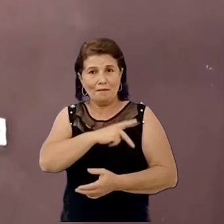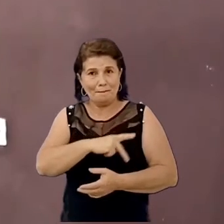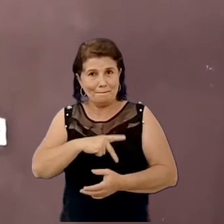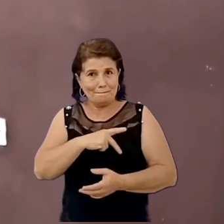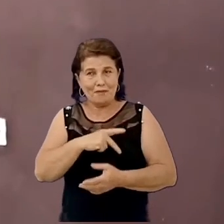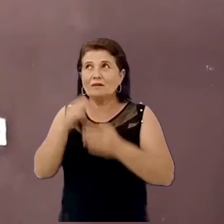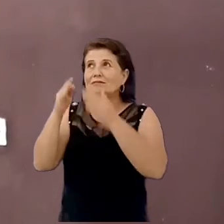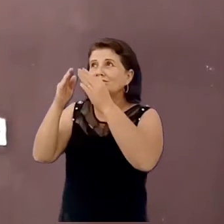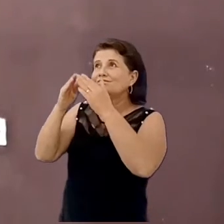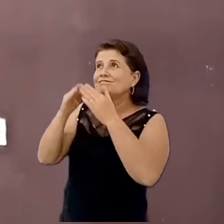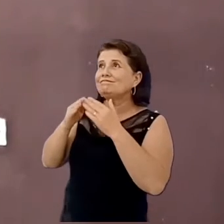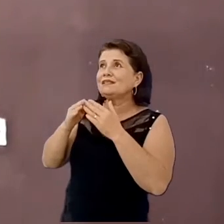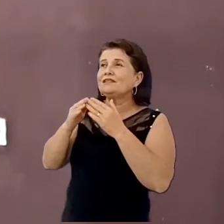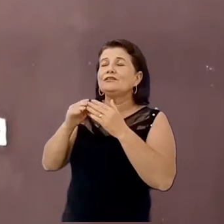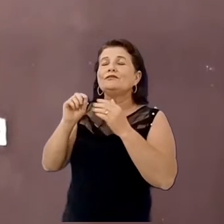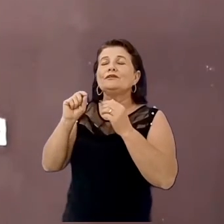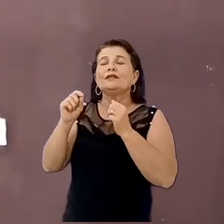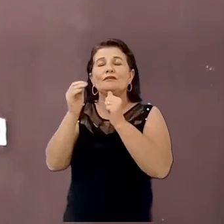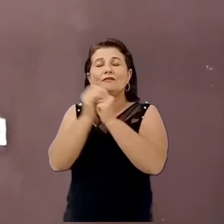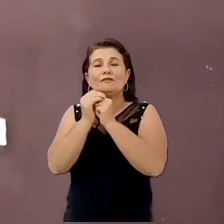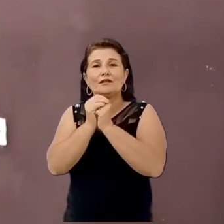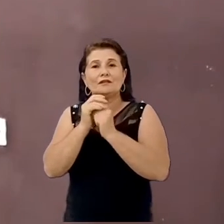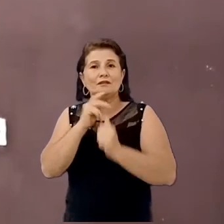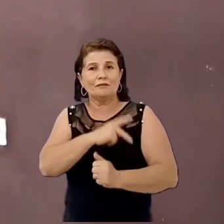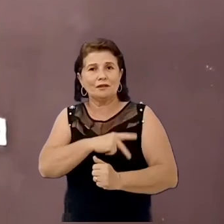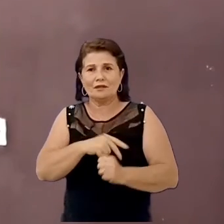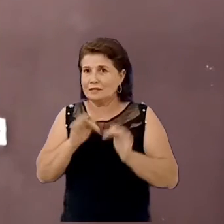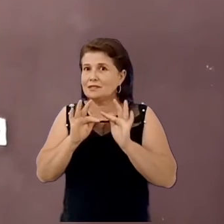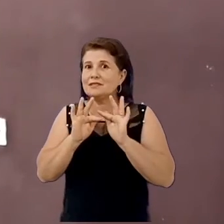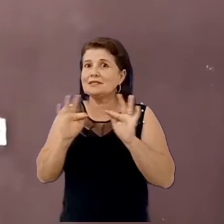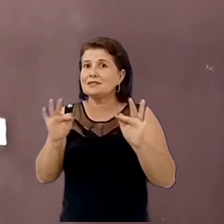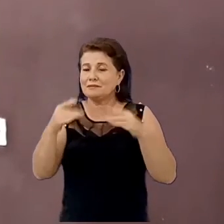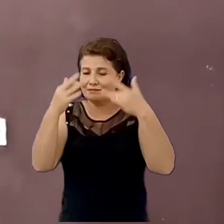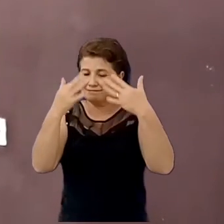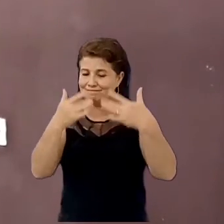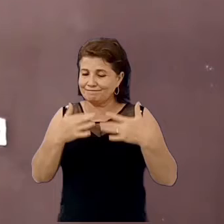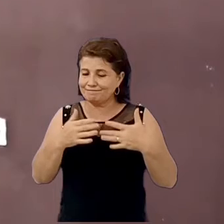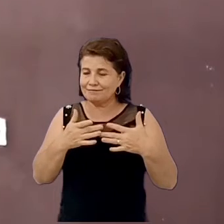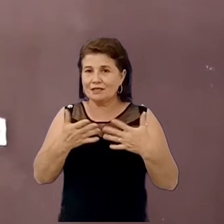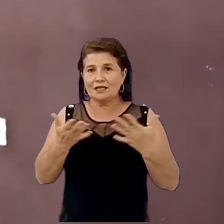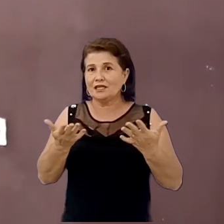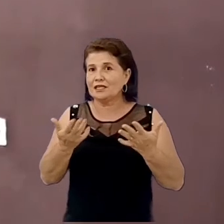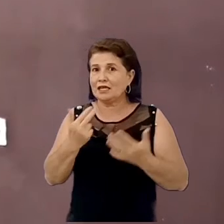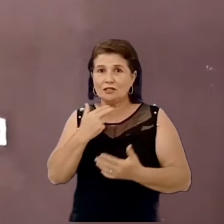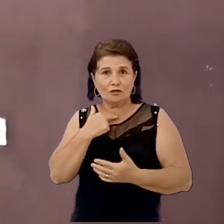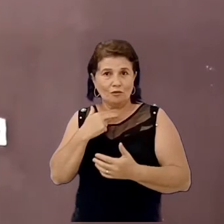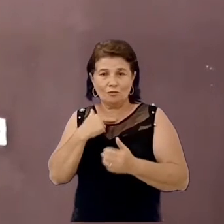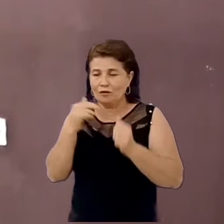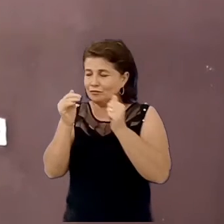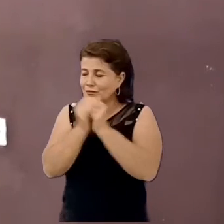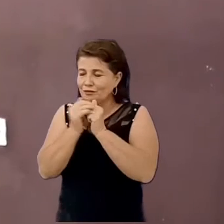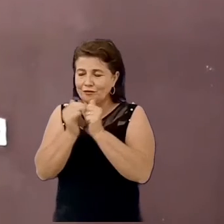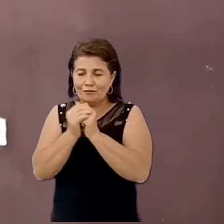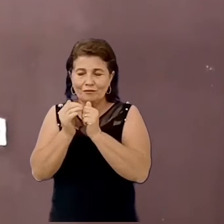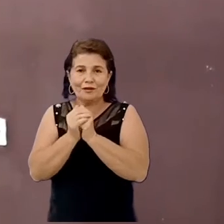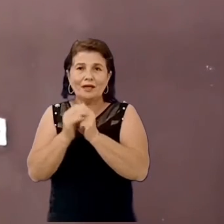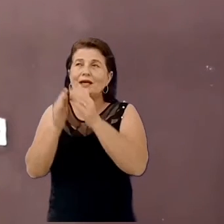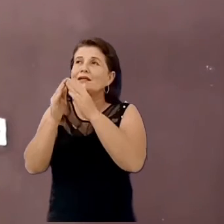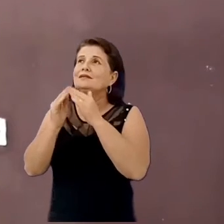faz um pedido de oração de Paulo. Bem simples aí, ele diz: não deixamos de orar por vocês e de pedir